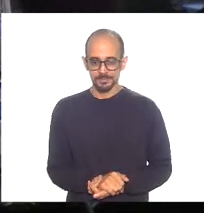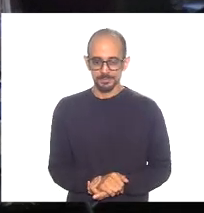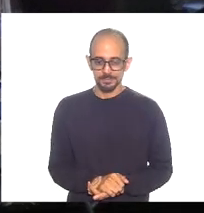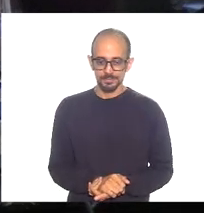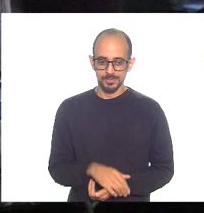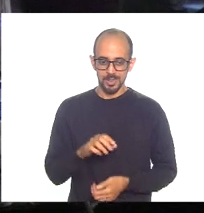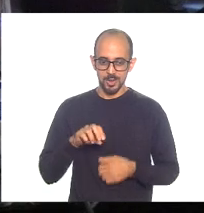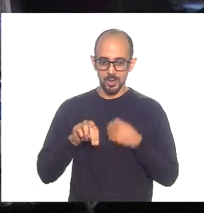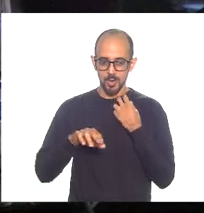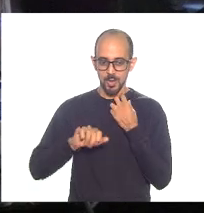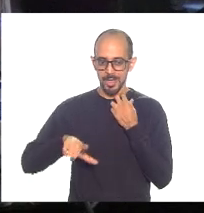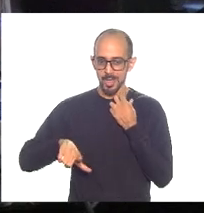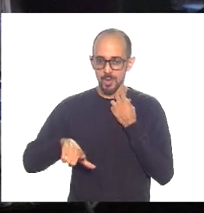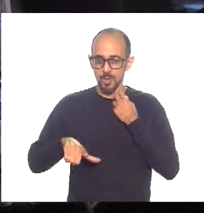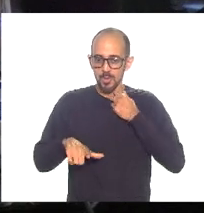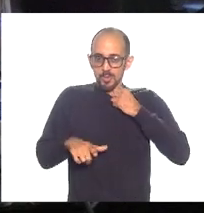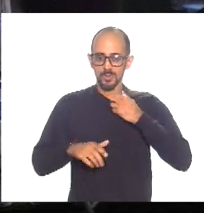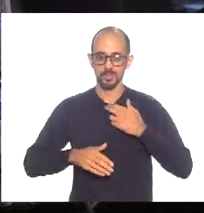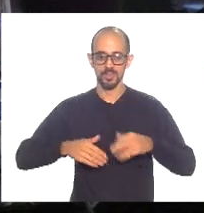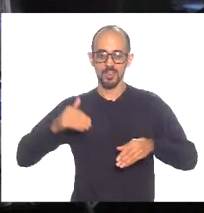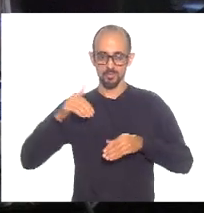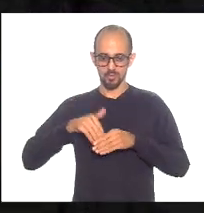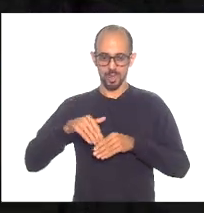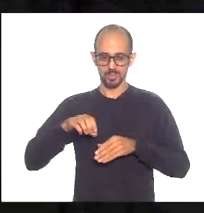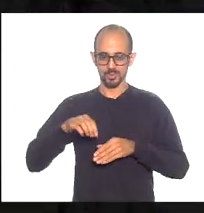Deputado Noel de Carvalho. Favorável.